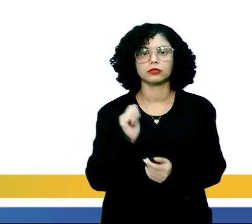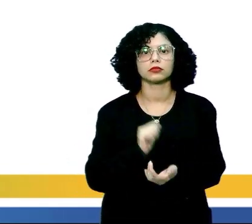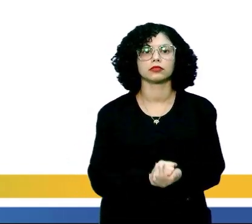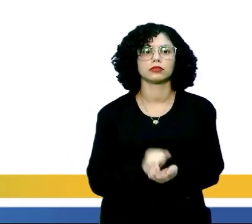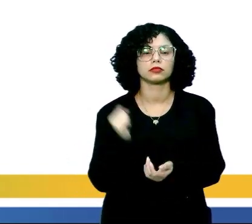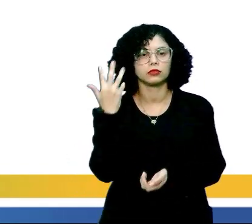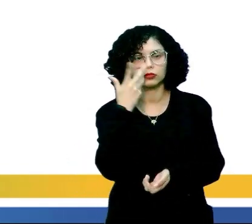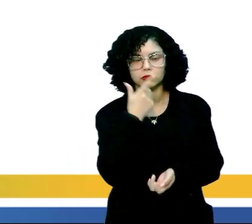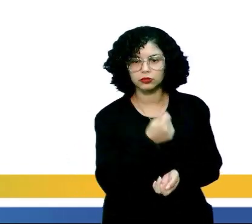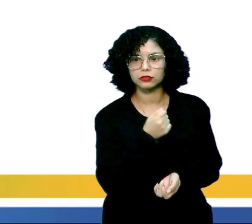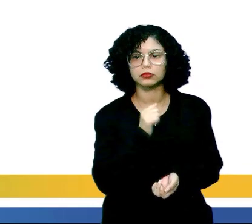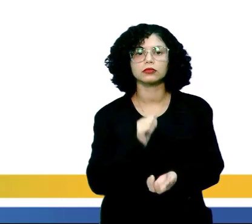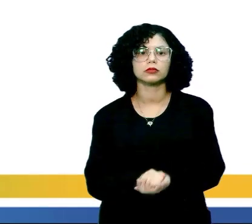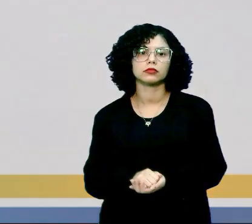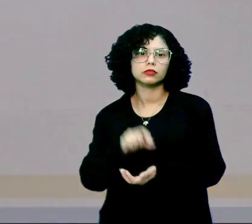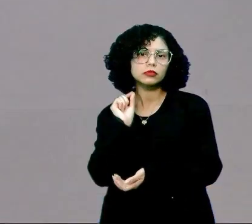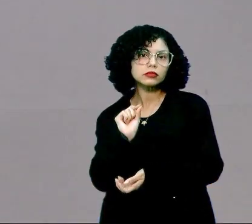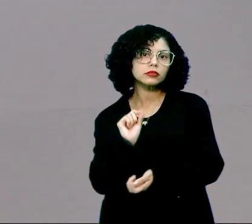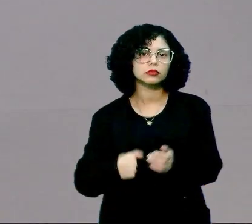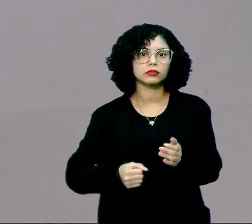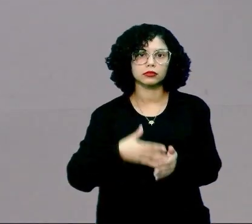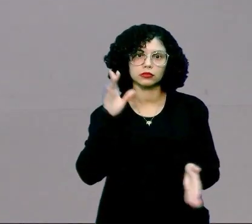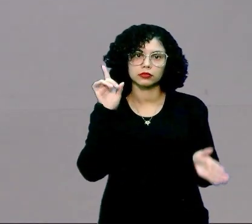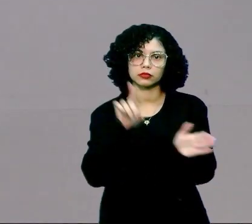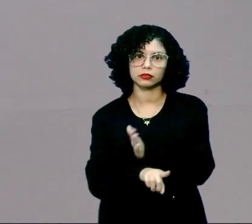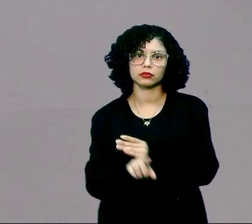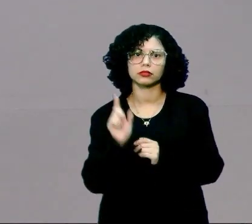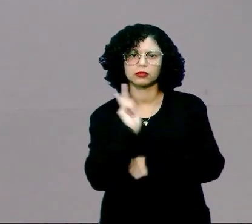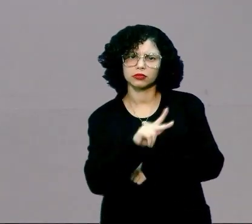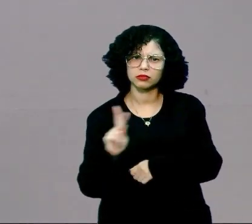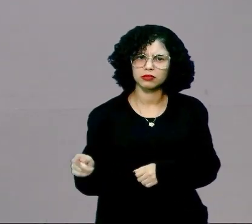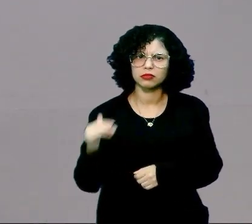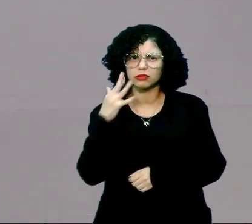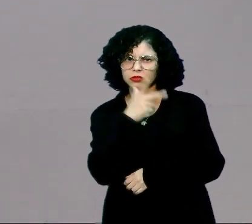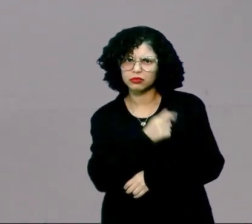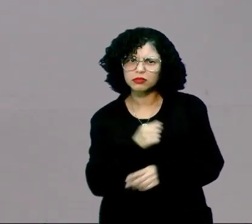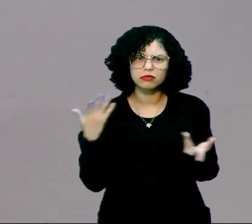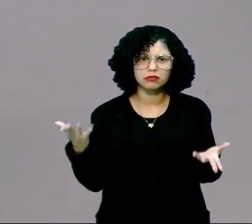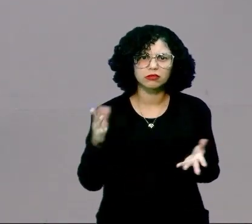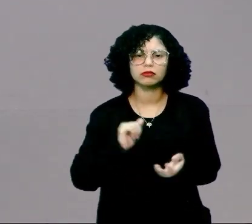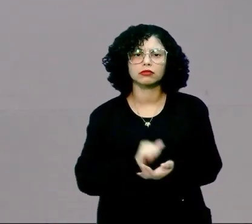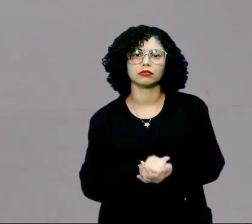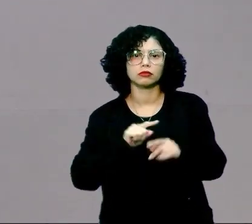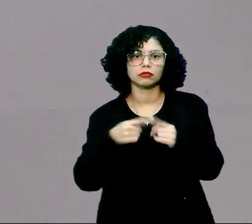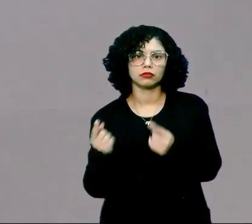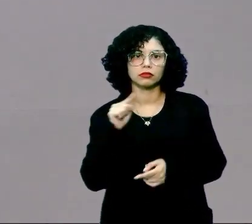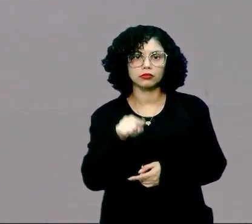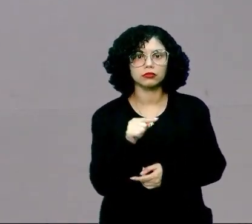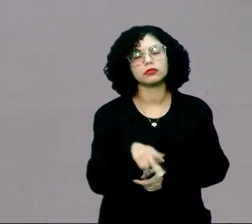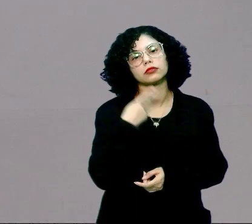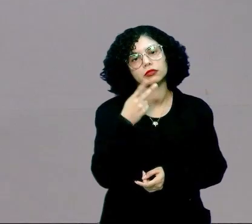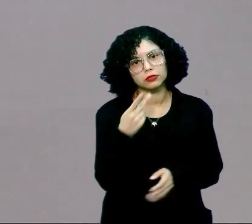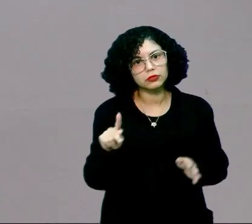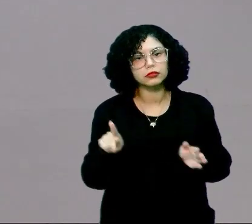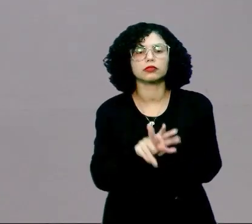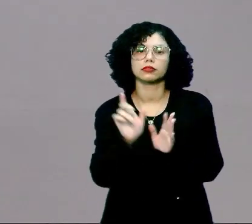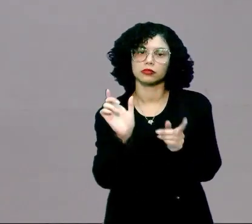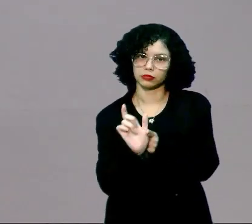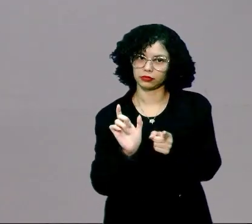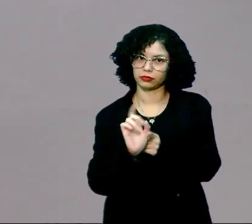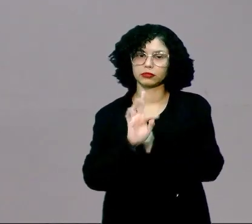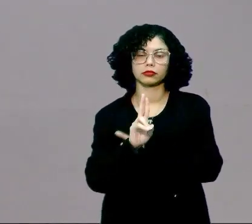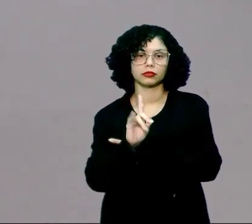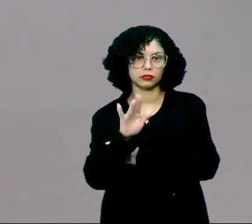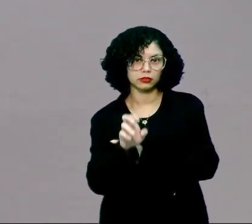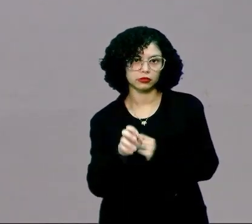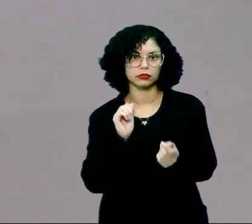o belo. E aí, muitos perguntam, professora, belo é relativo, mas há quem diga que essa palavra